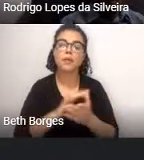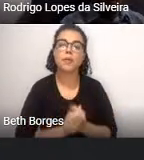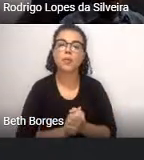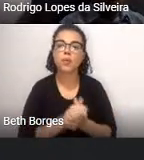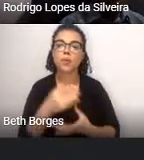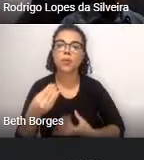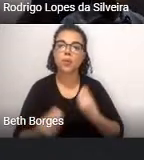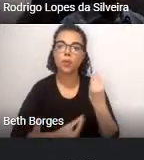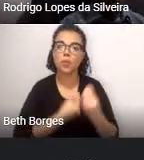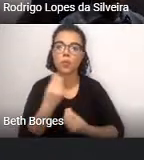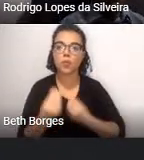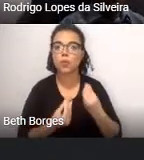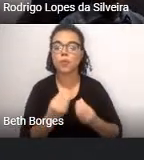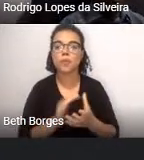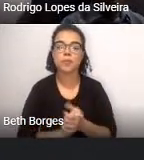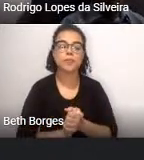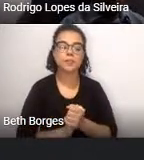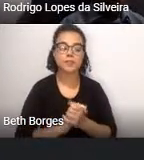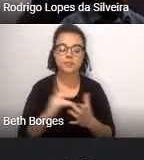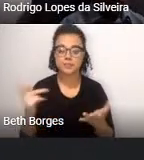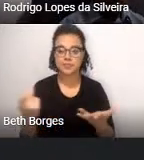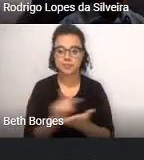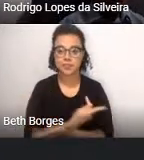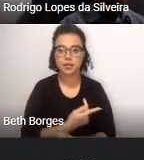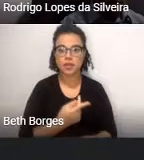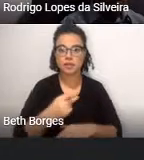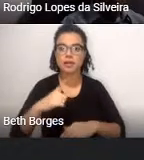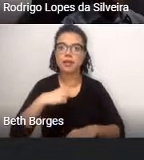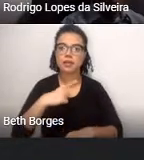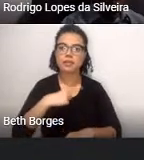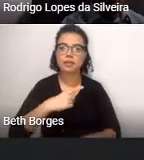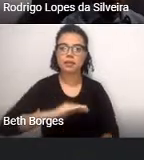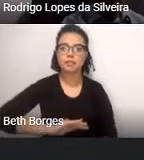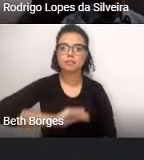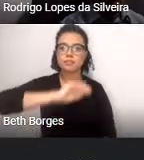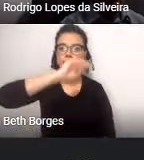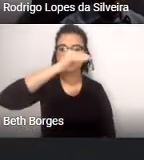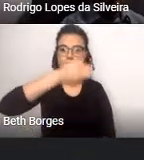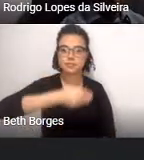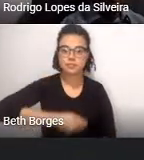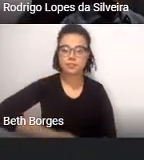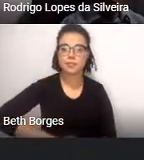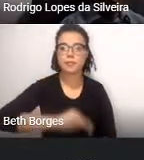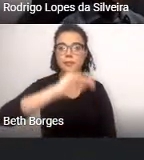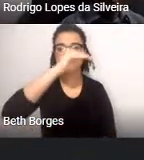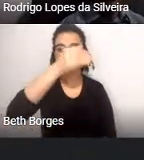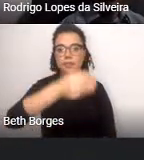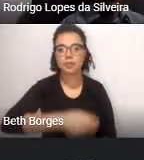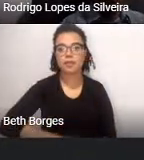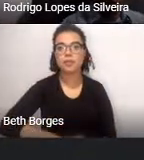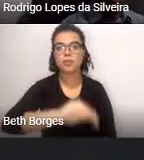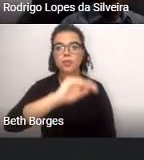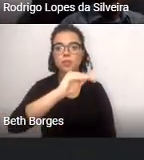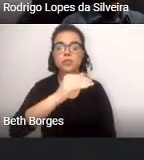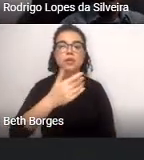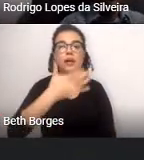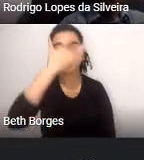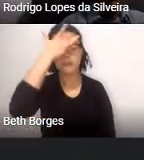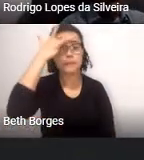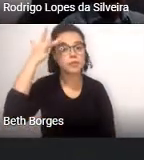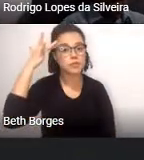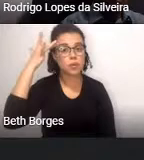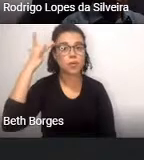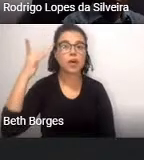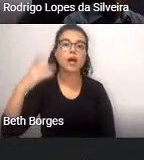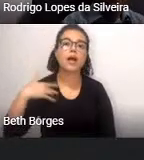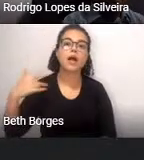aqui no Brasil, nós não temos nenhuma montanha-russa significativa para me levar a pessoa para in loco, né? Fazer esse atendimento